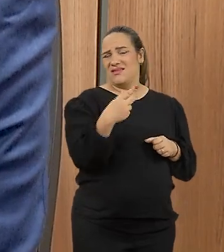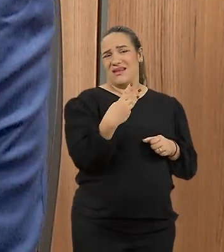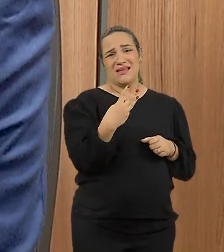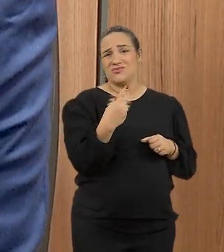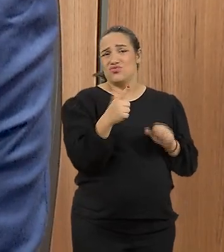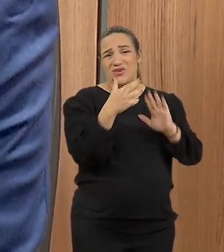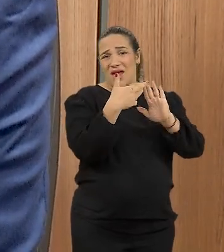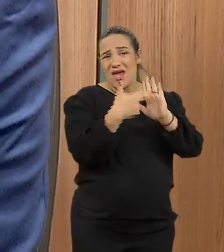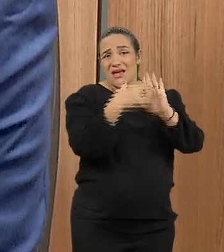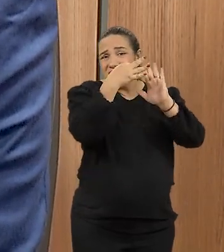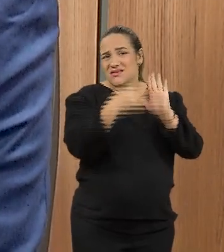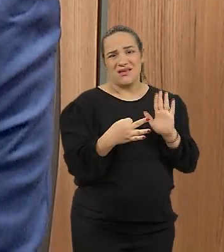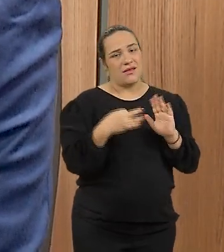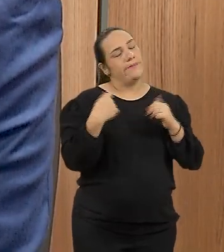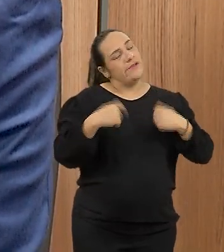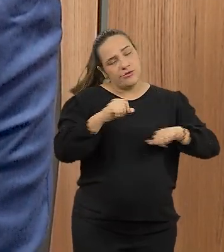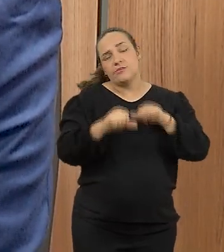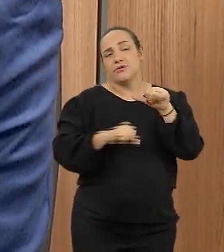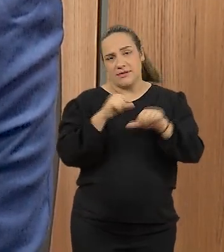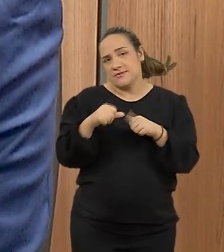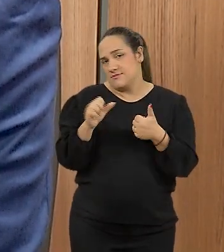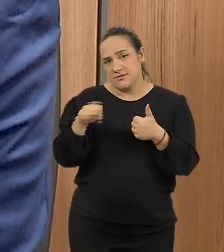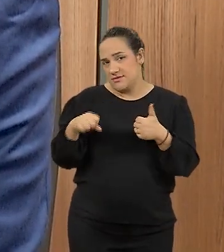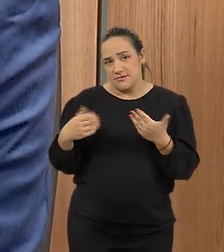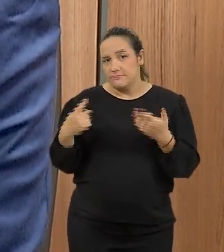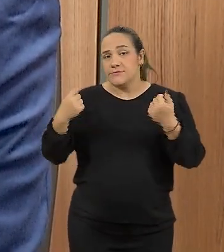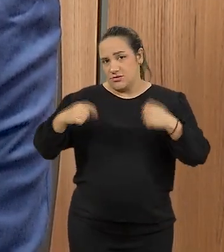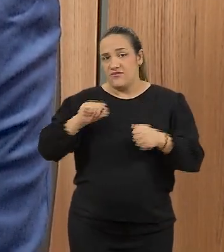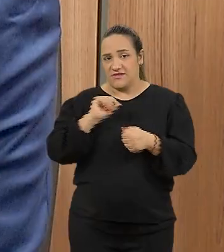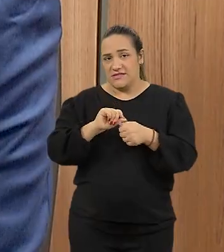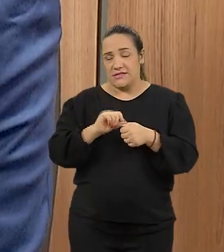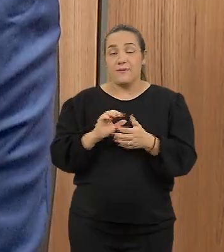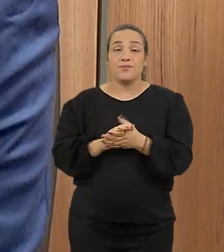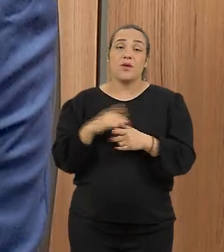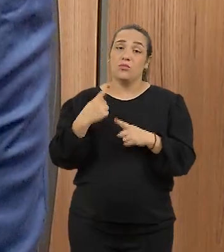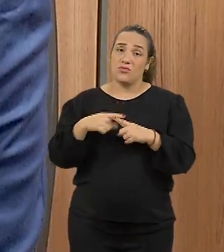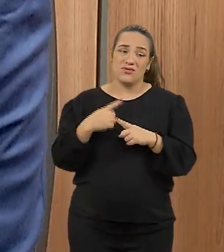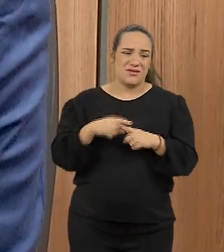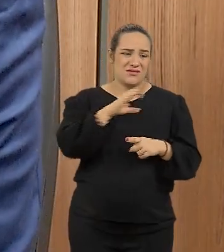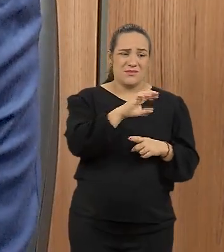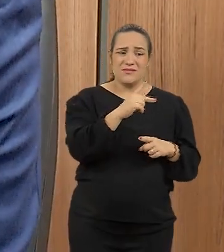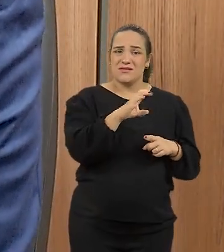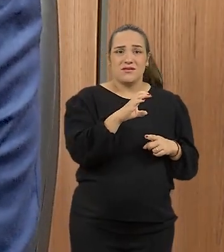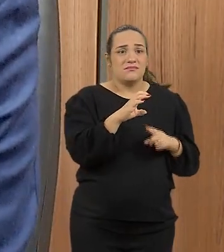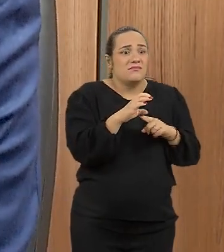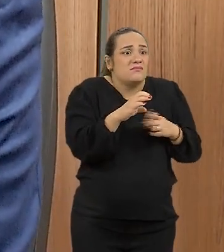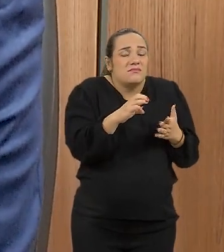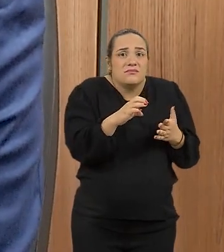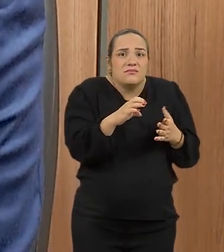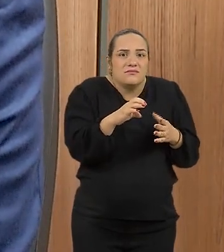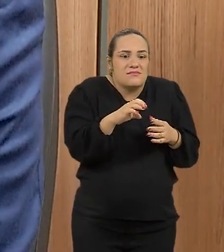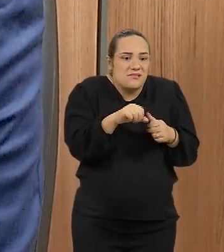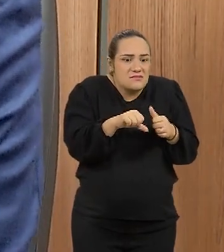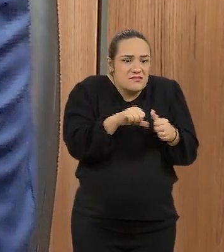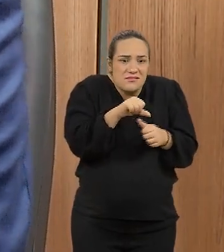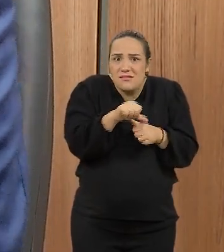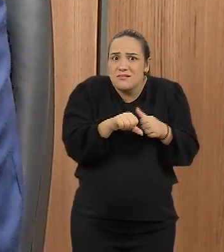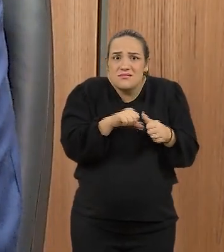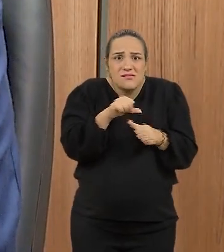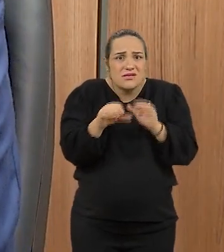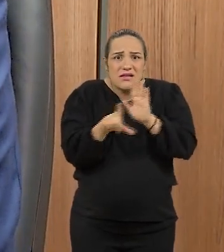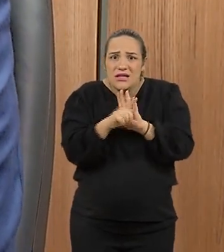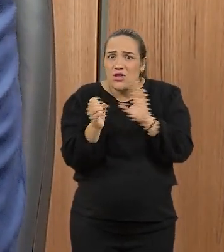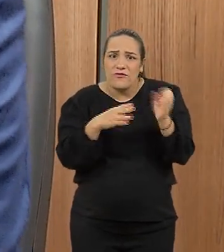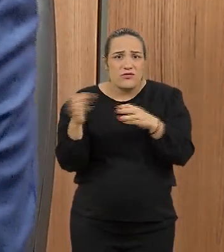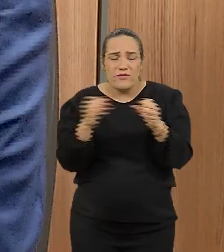suficientemente para isso. Então, teve que haver essa mudança, sim, ela foi necessária porque o código já estava totalmente